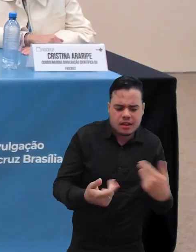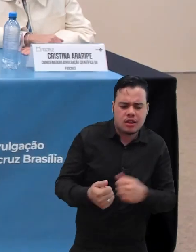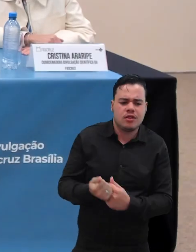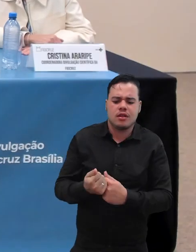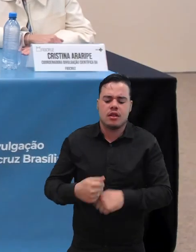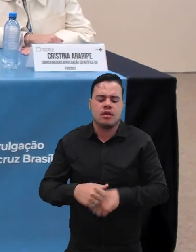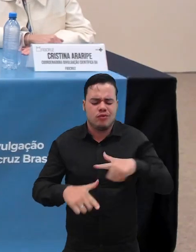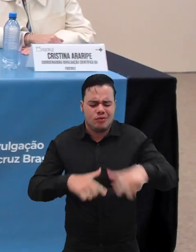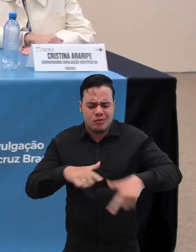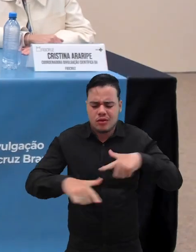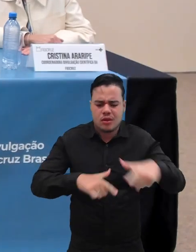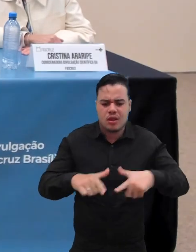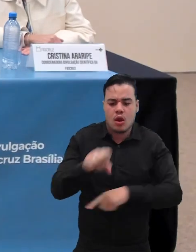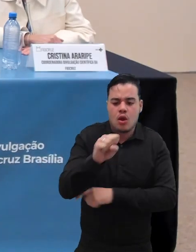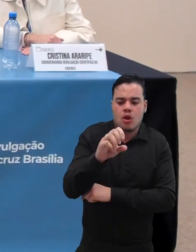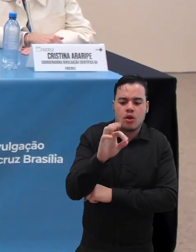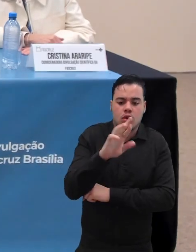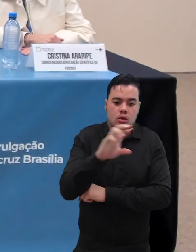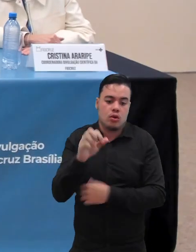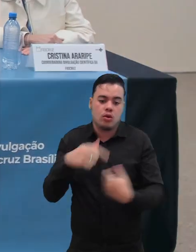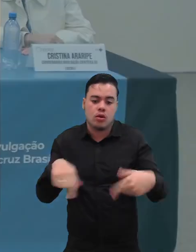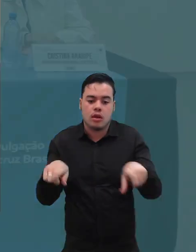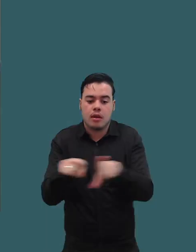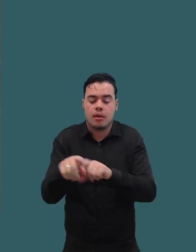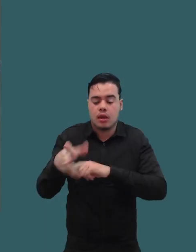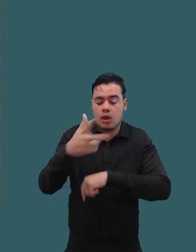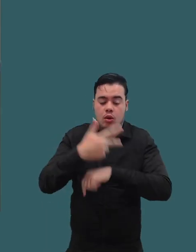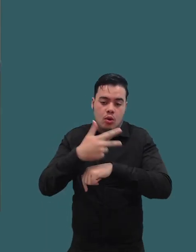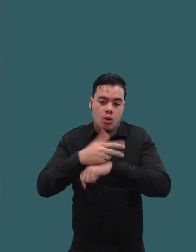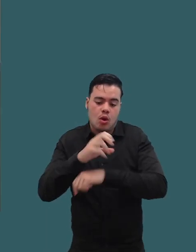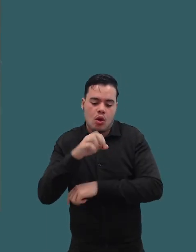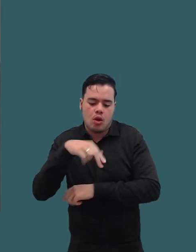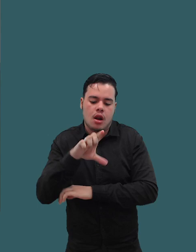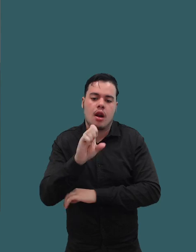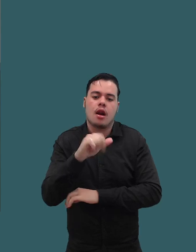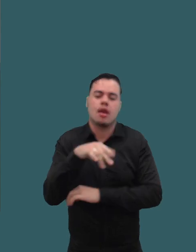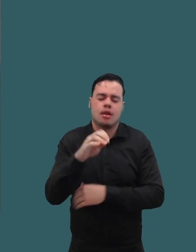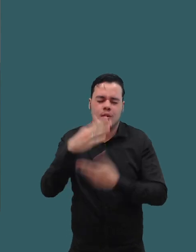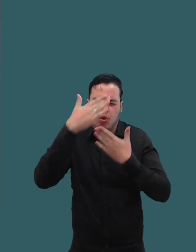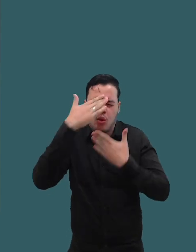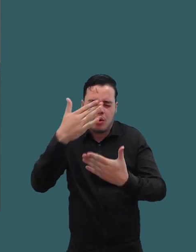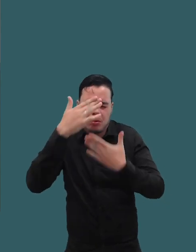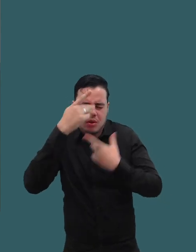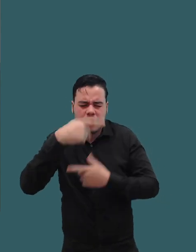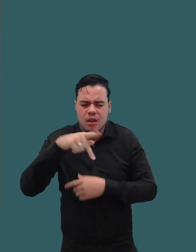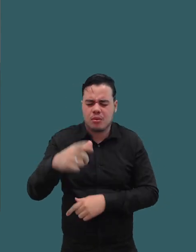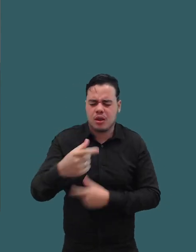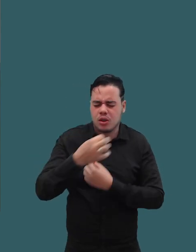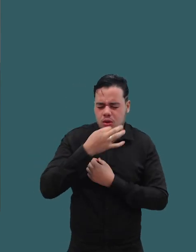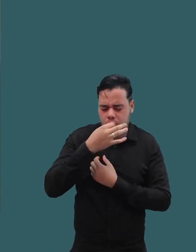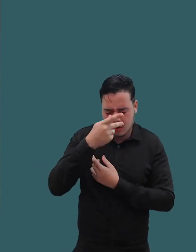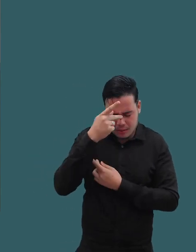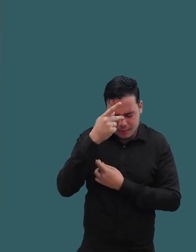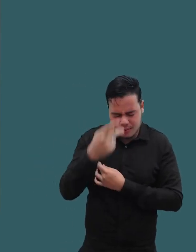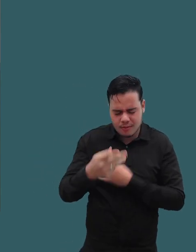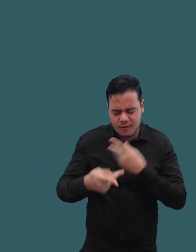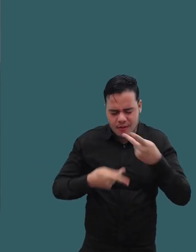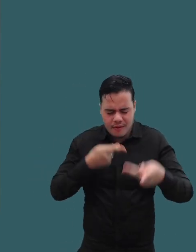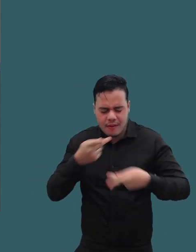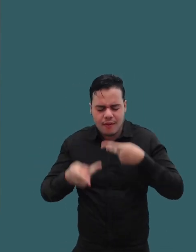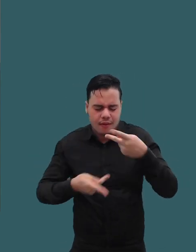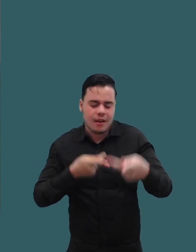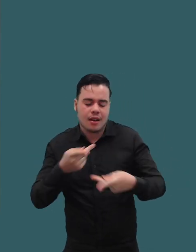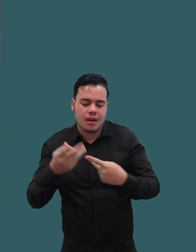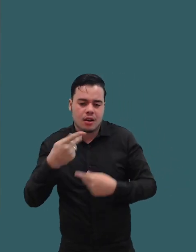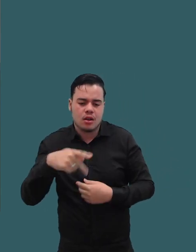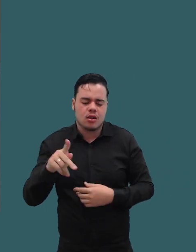Socorro também, que está online, muito obrigada, Socorro, né, pelas suas palavras, né, e todo o